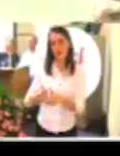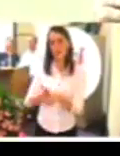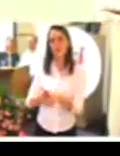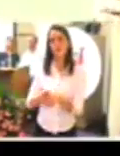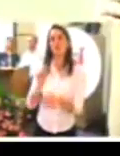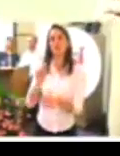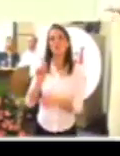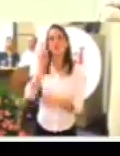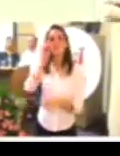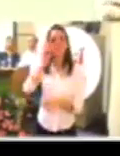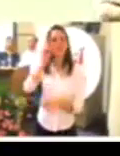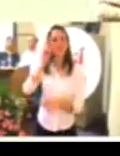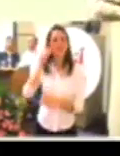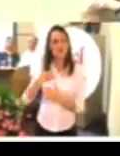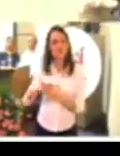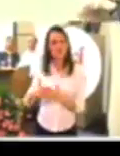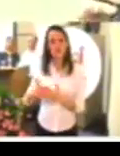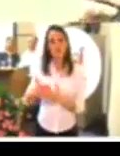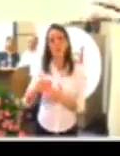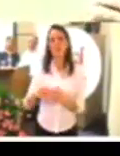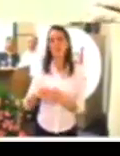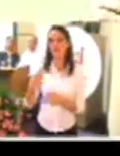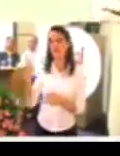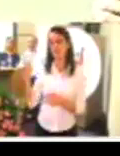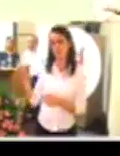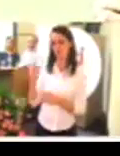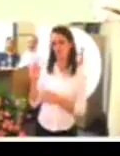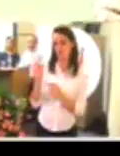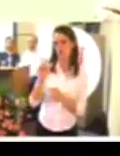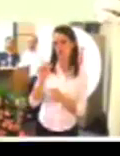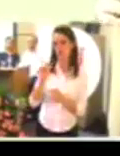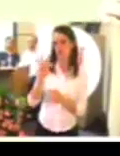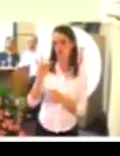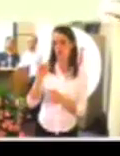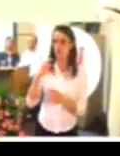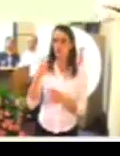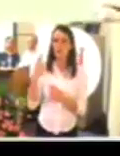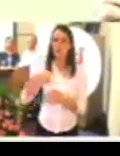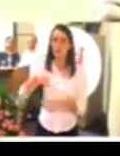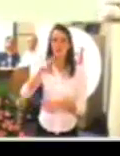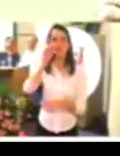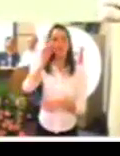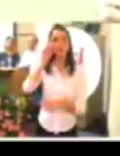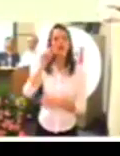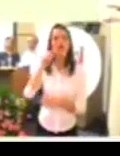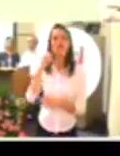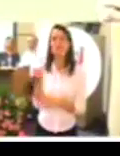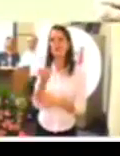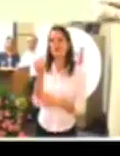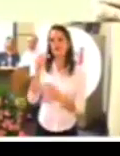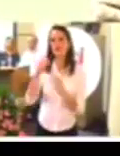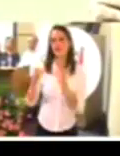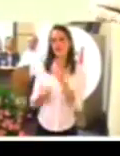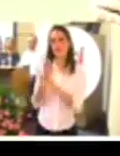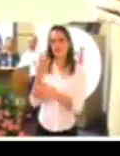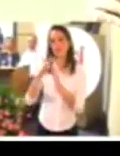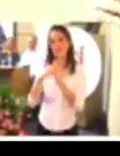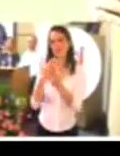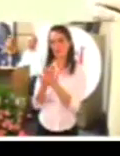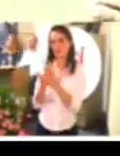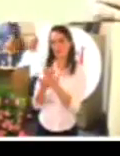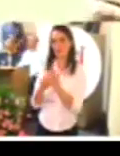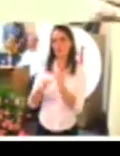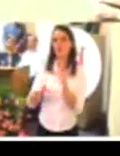fazer parte da história do seu mandato como presidente, da Casa Legislativa da cidade de Criciúma, de todos os